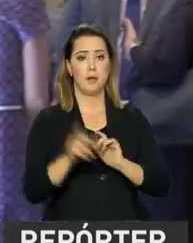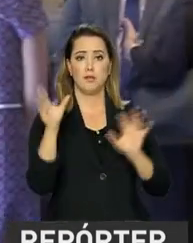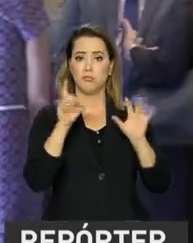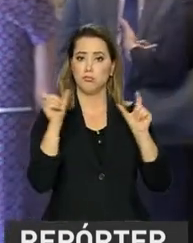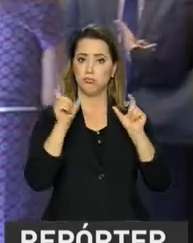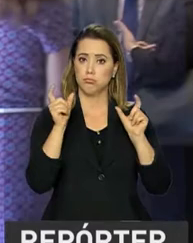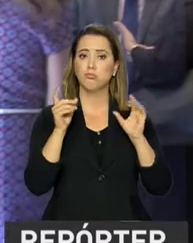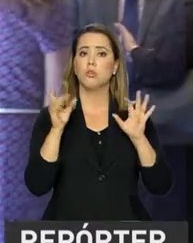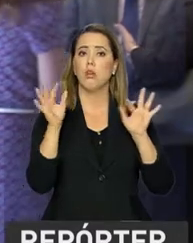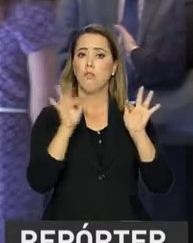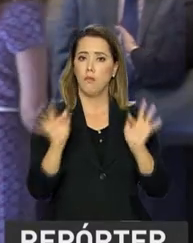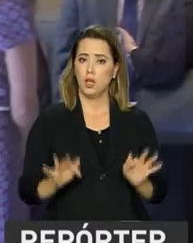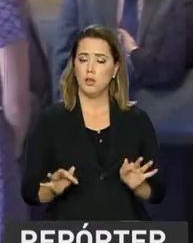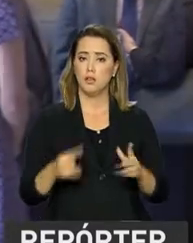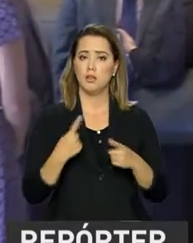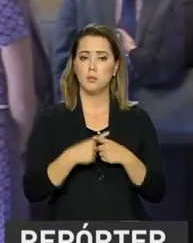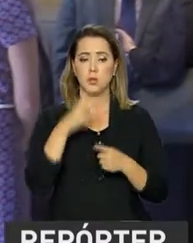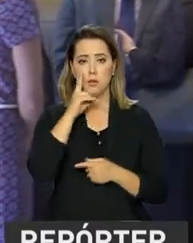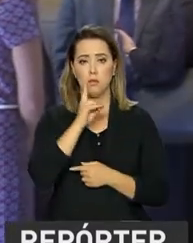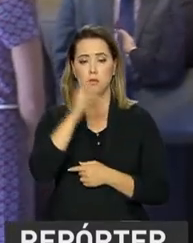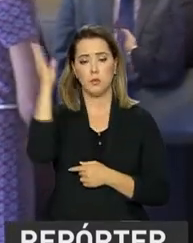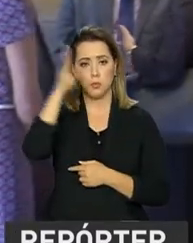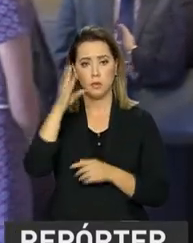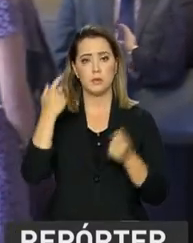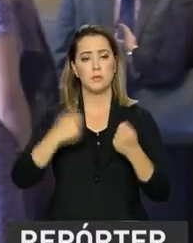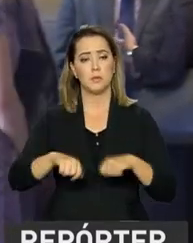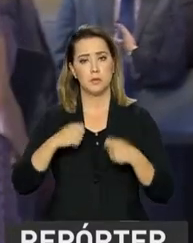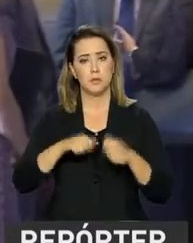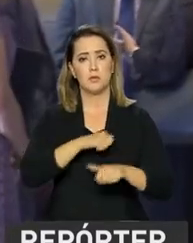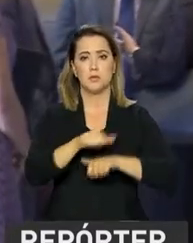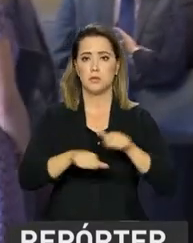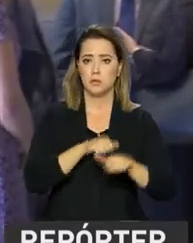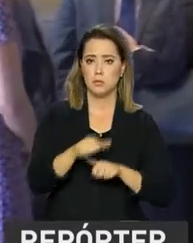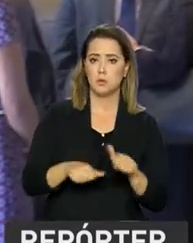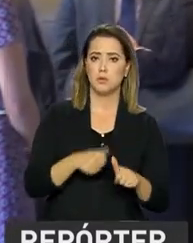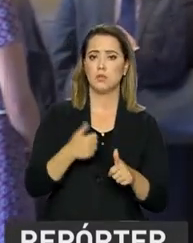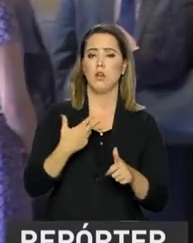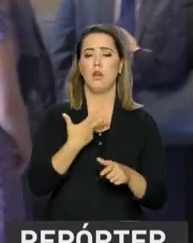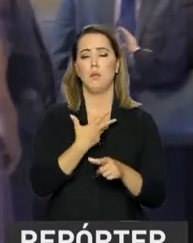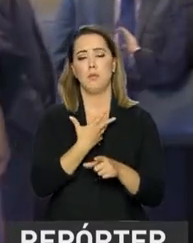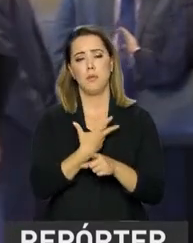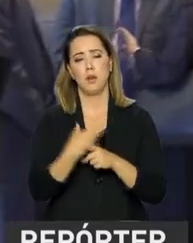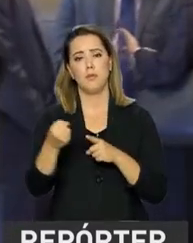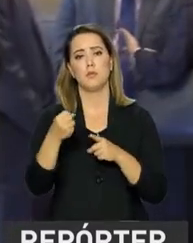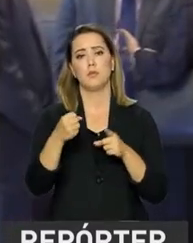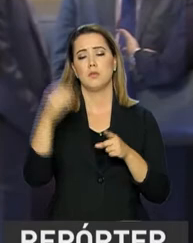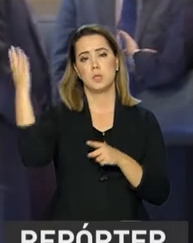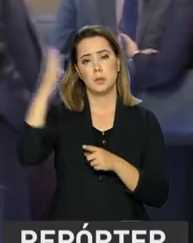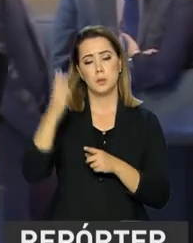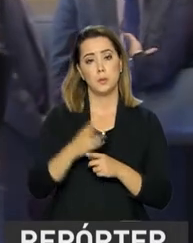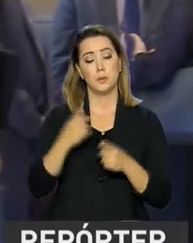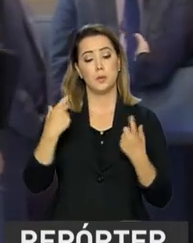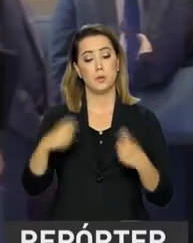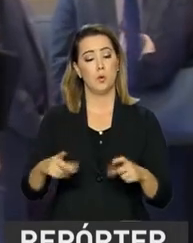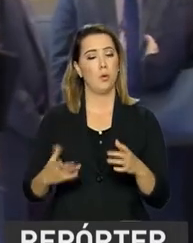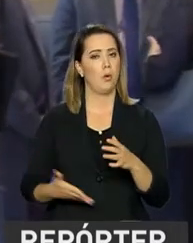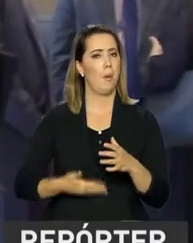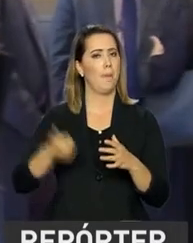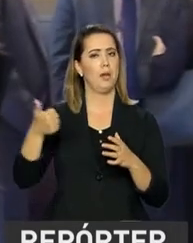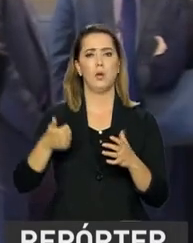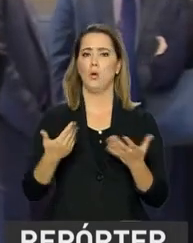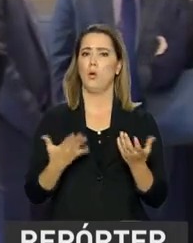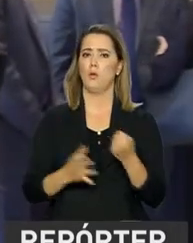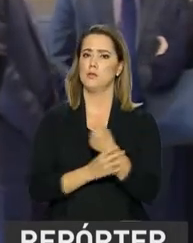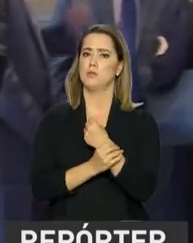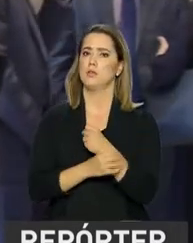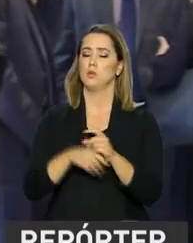brasil finalmente está fazendo as reformas necessárias pra tirar o país da crise criar um ambiente melhor de negócio e